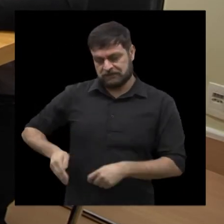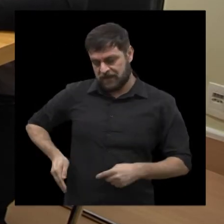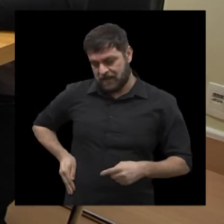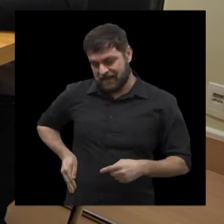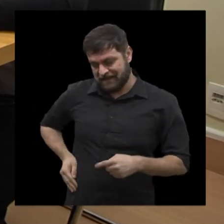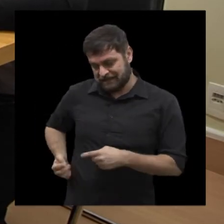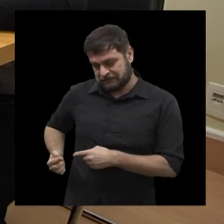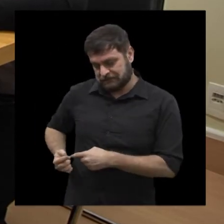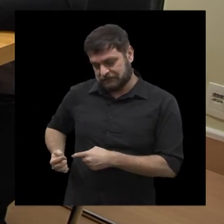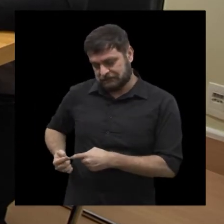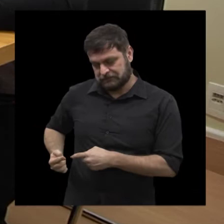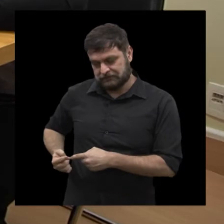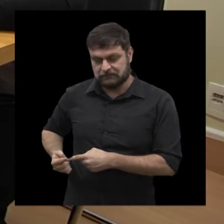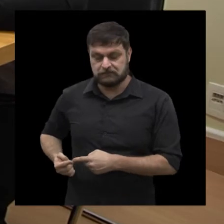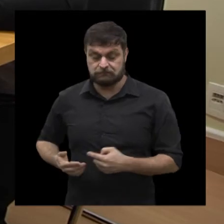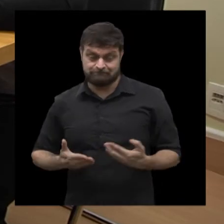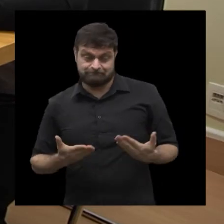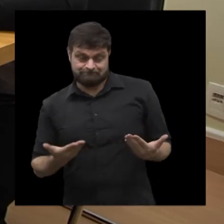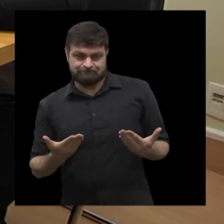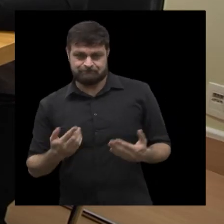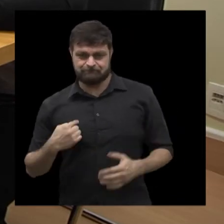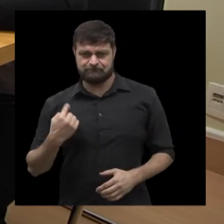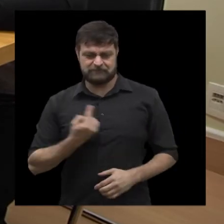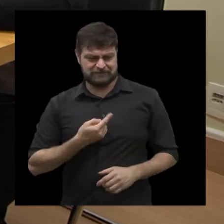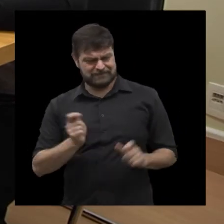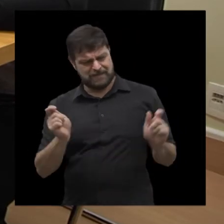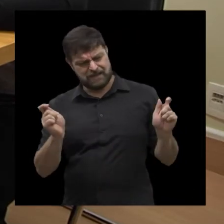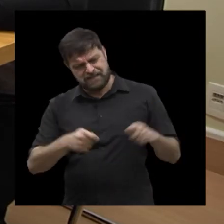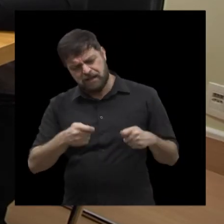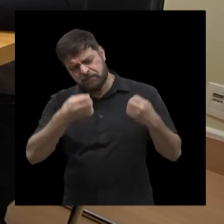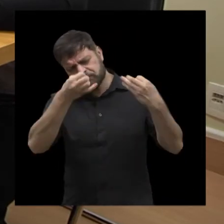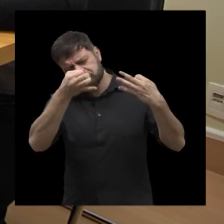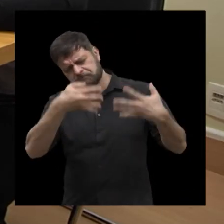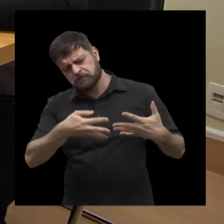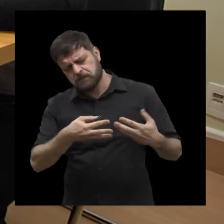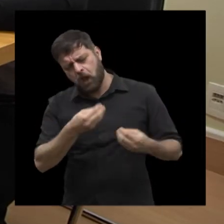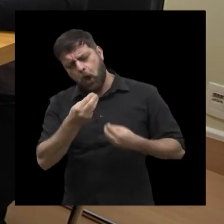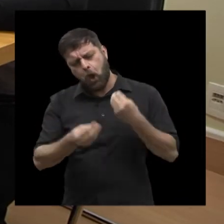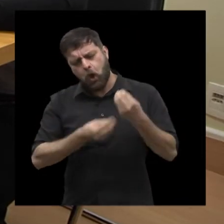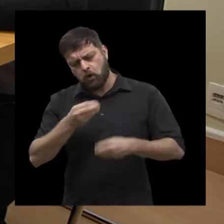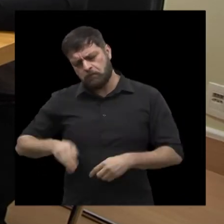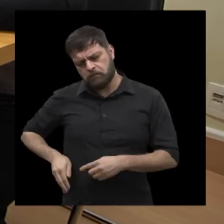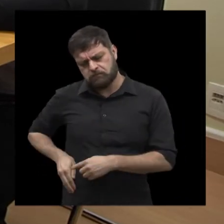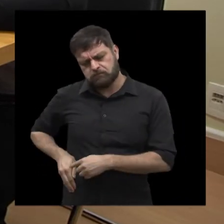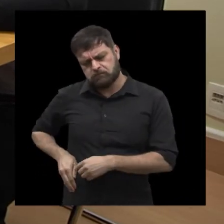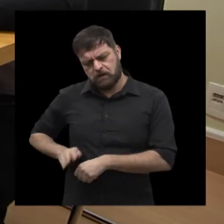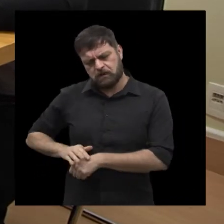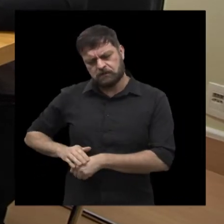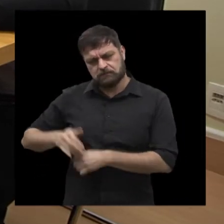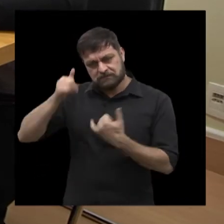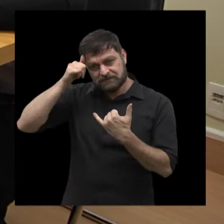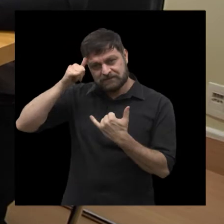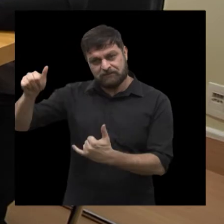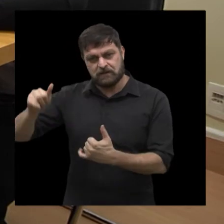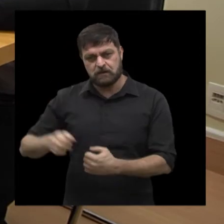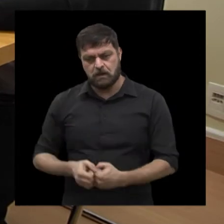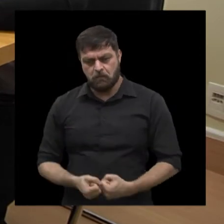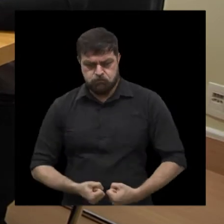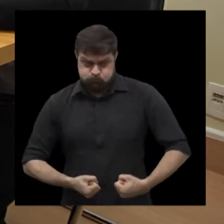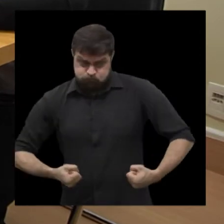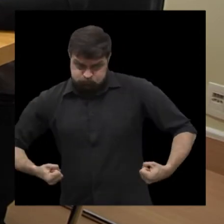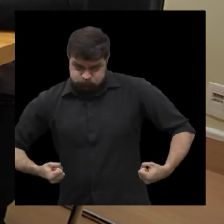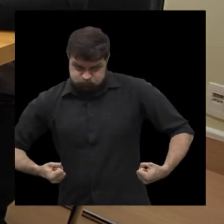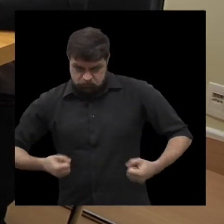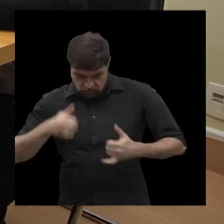relacionadas ao rim, mas a gente poderia dizer que a prevenção, cuidar do peso, seria